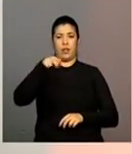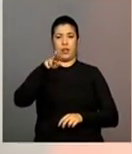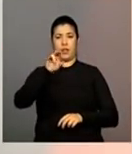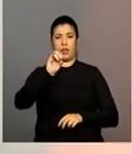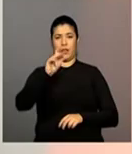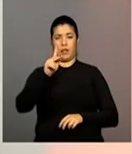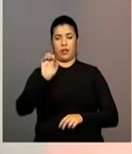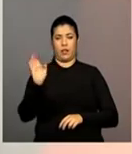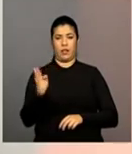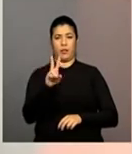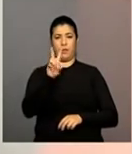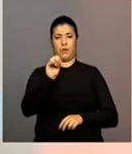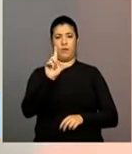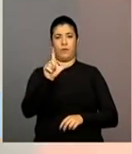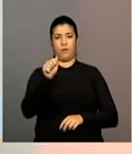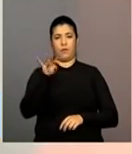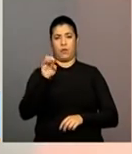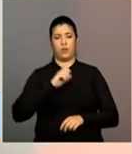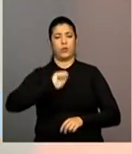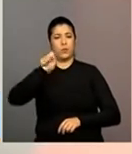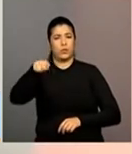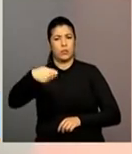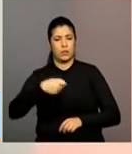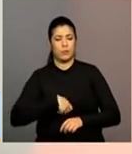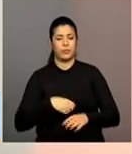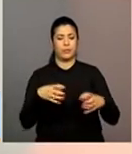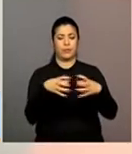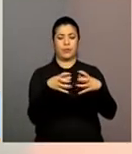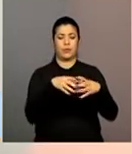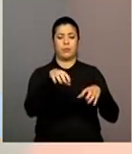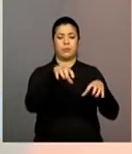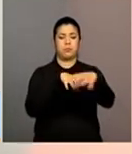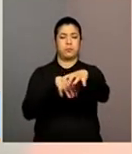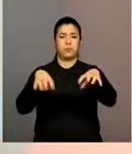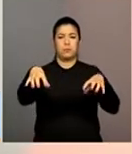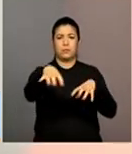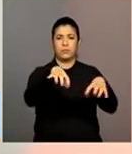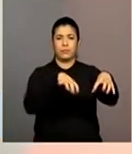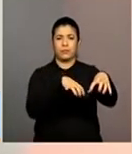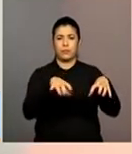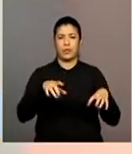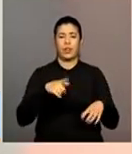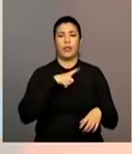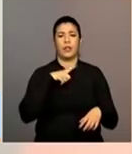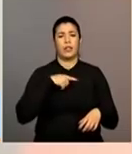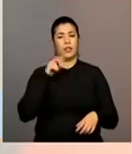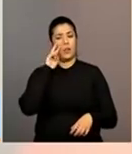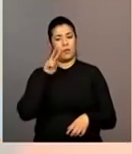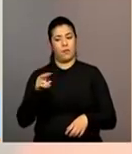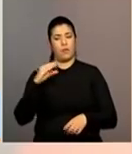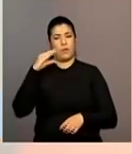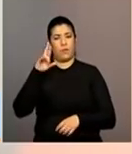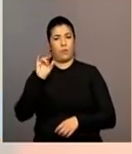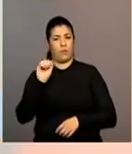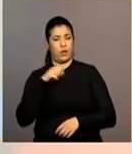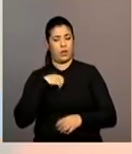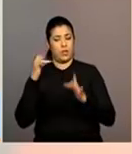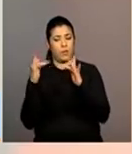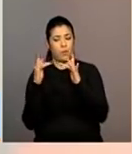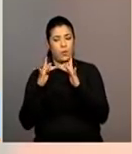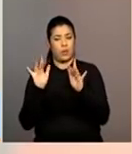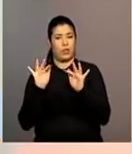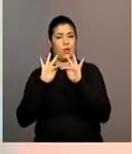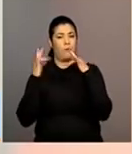crais ele é um um um equipamento que ele está territorializado ele está muito próximo ali de onde vive a população de onde se